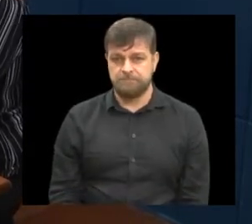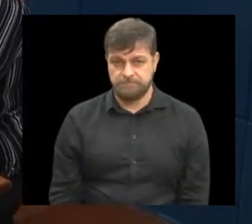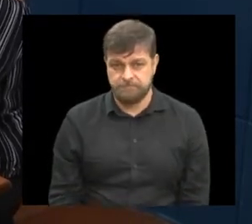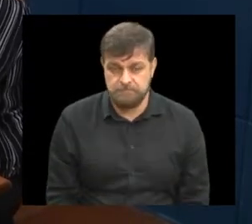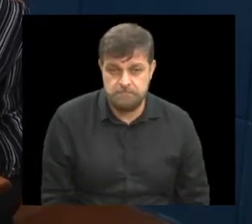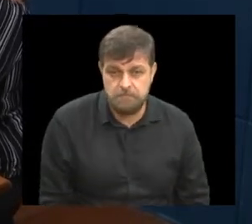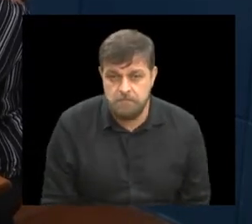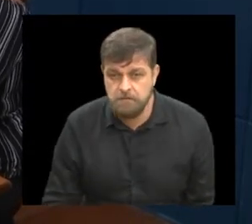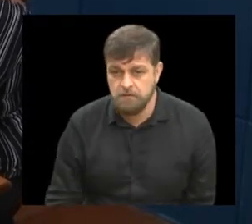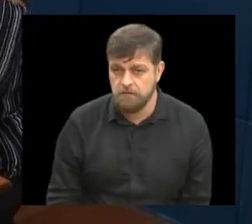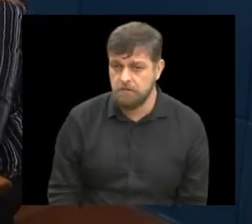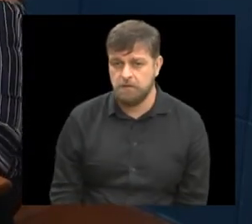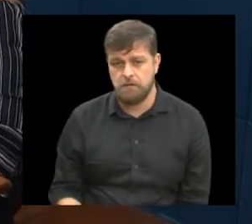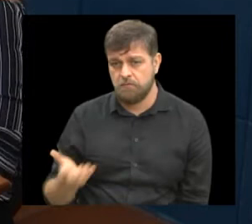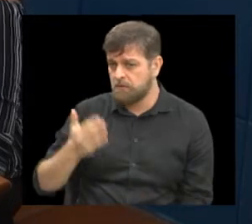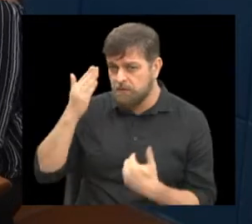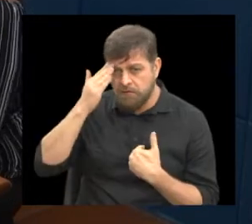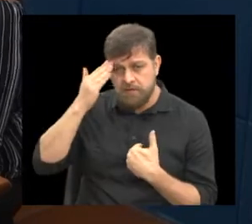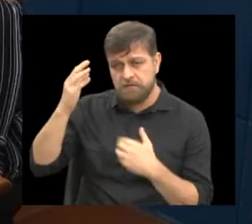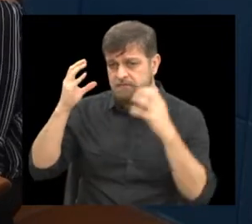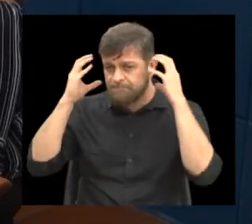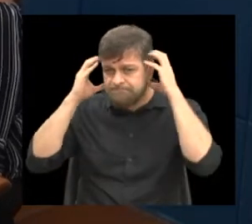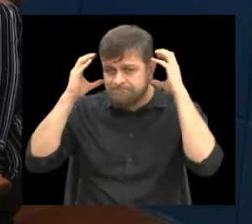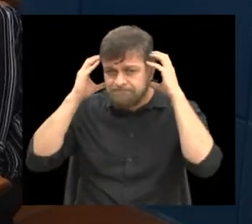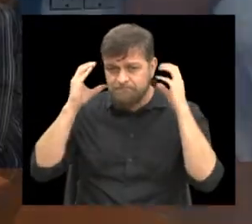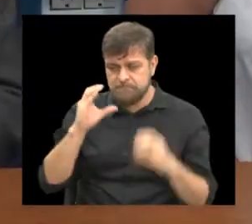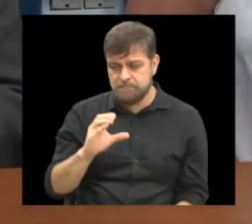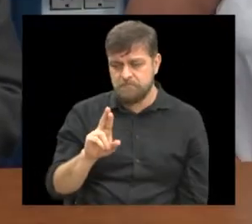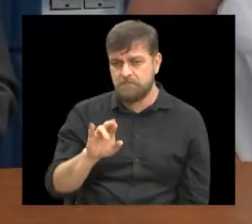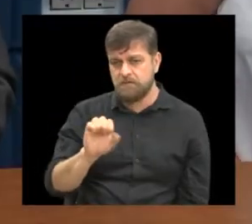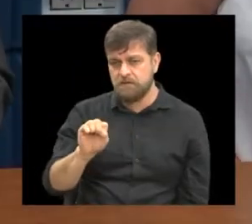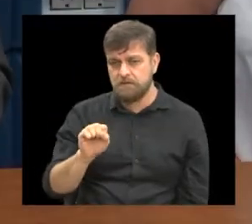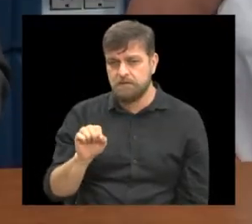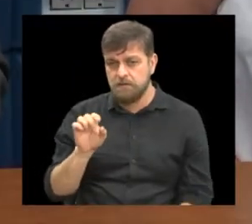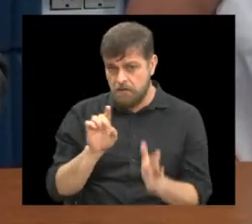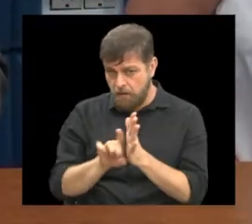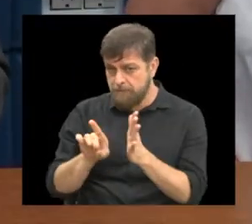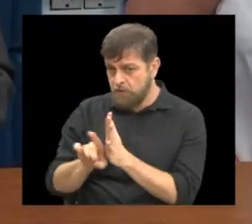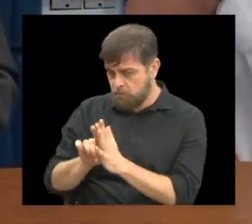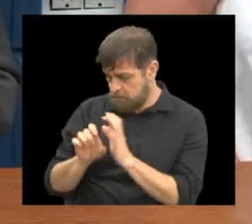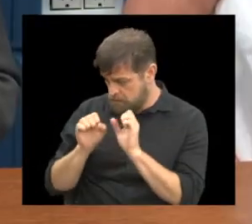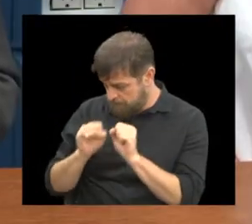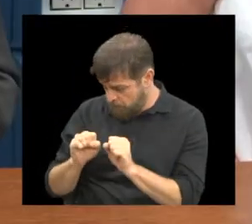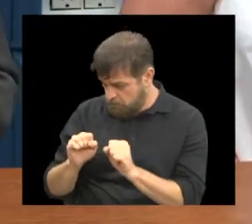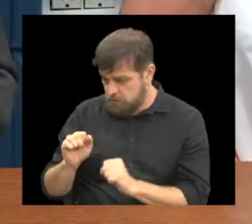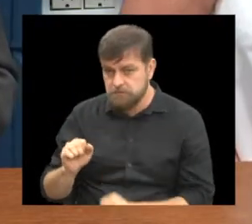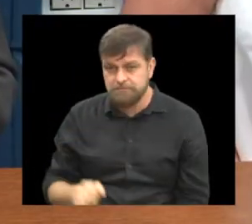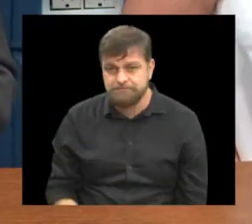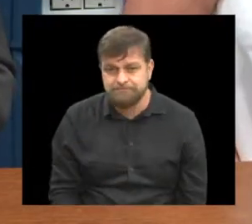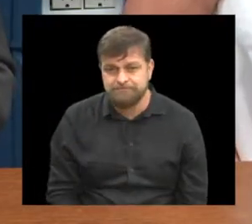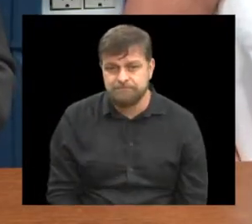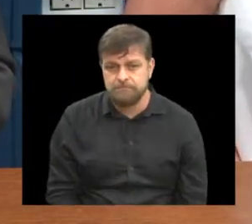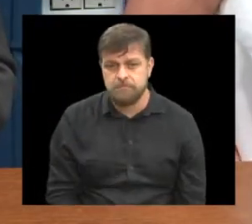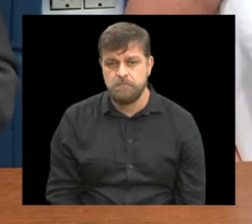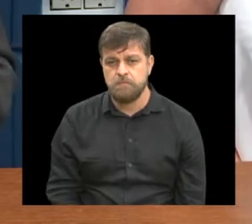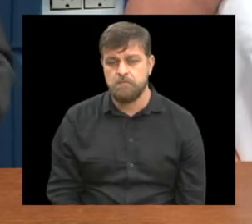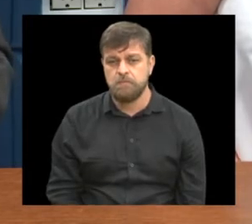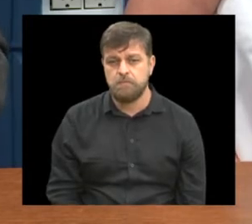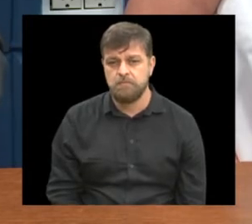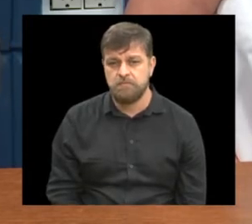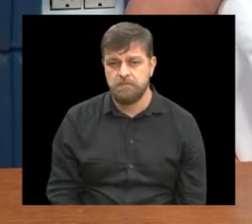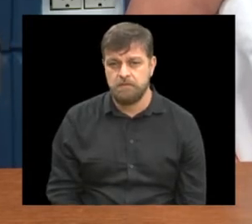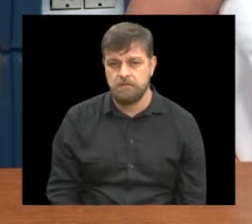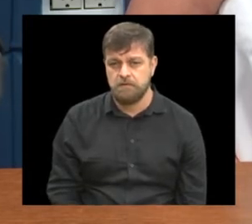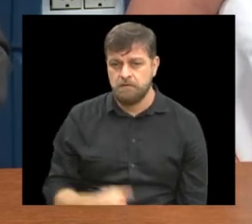Cris, eu que agradeço você. Eu vou abrir agora alguns questionamentos que nós temos aqui. E vou dizer